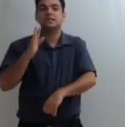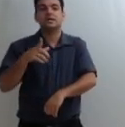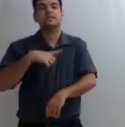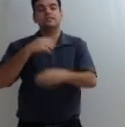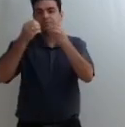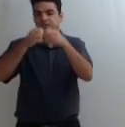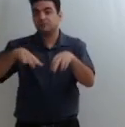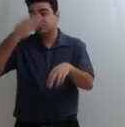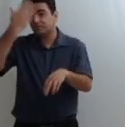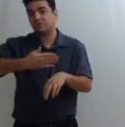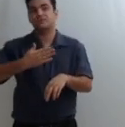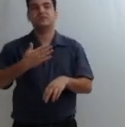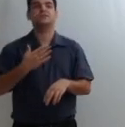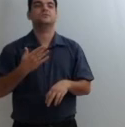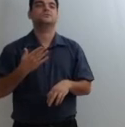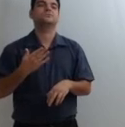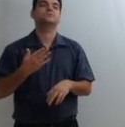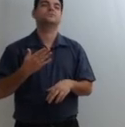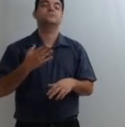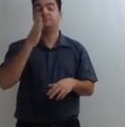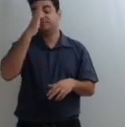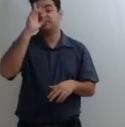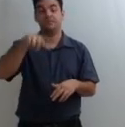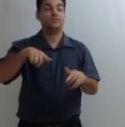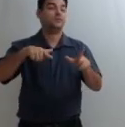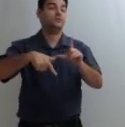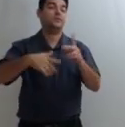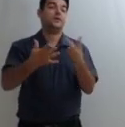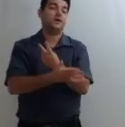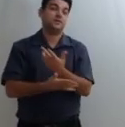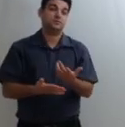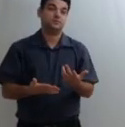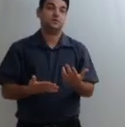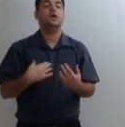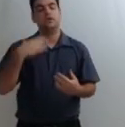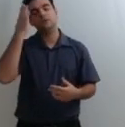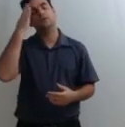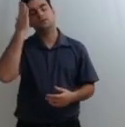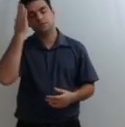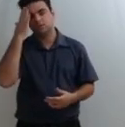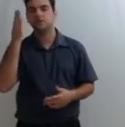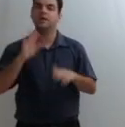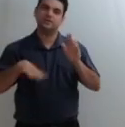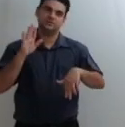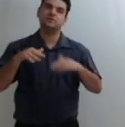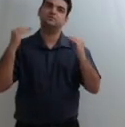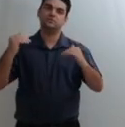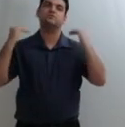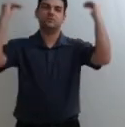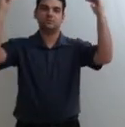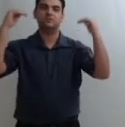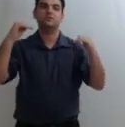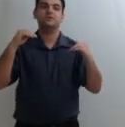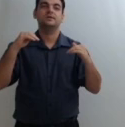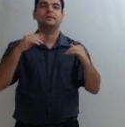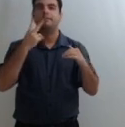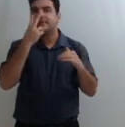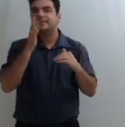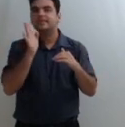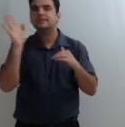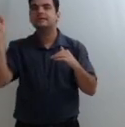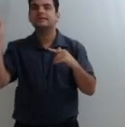concreto em nulidades em geral. E reconheço que, por vezes, o Supremo até caminhou em sentido contrário, mas